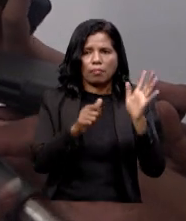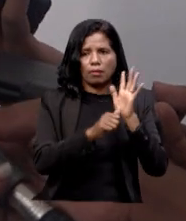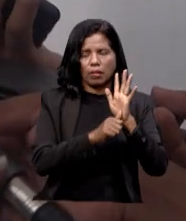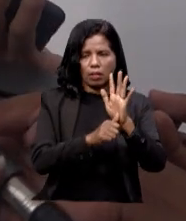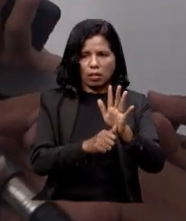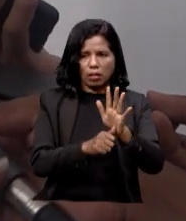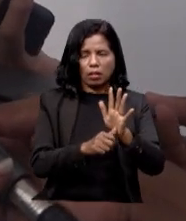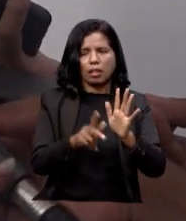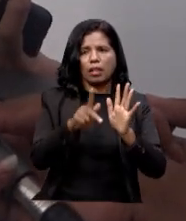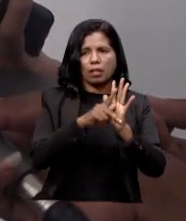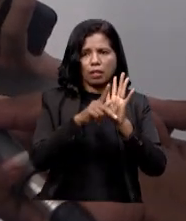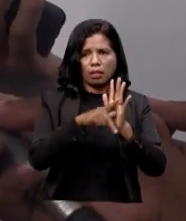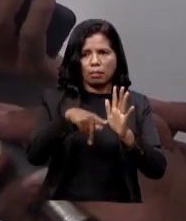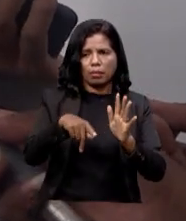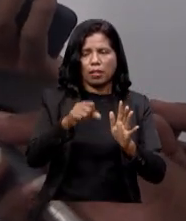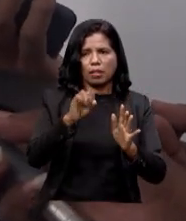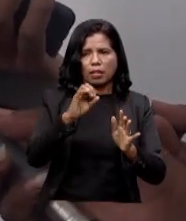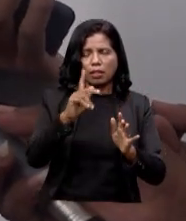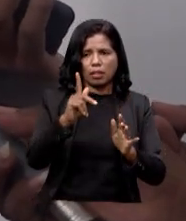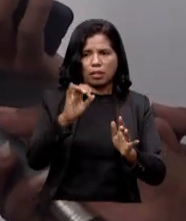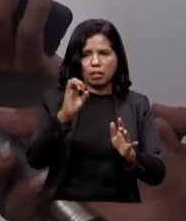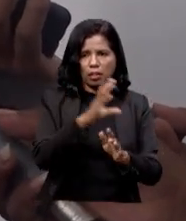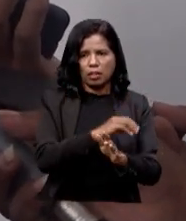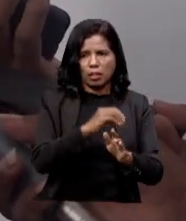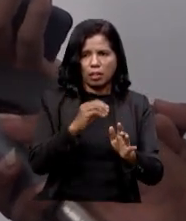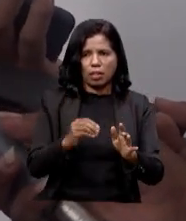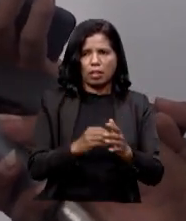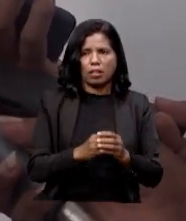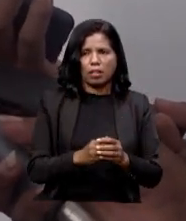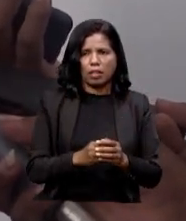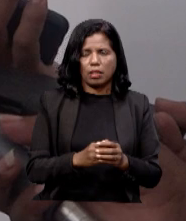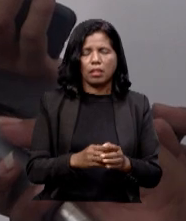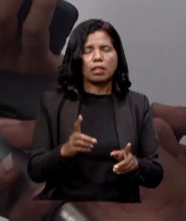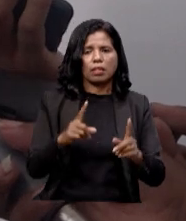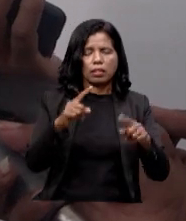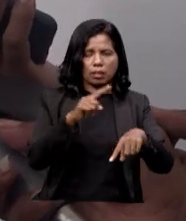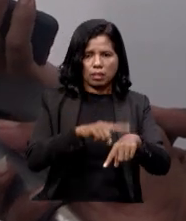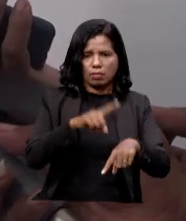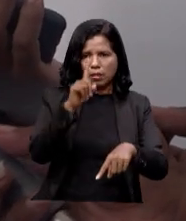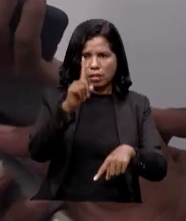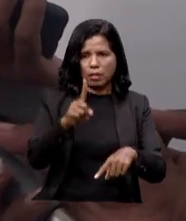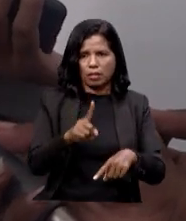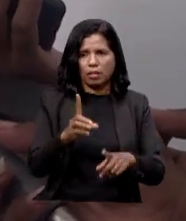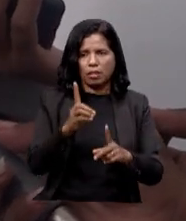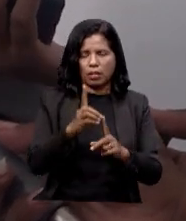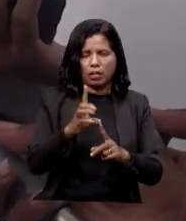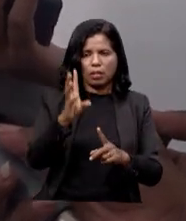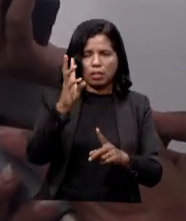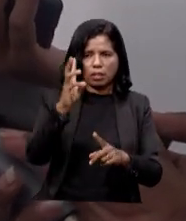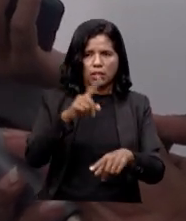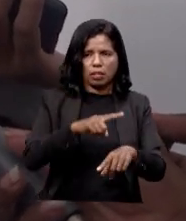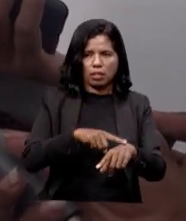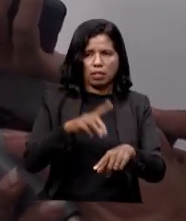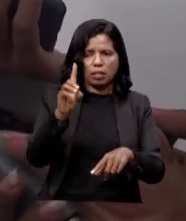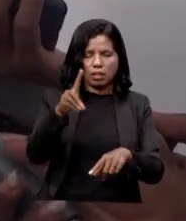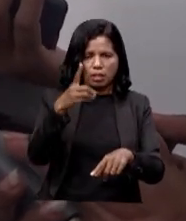keisha imediata pisik halu kita atuasan ni mai halu keisha hi uma ora oke ia dia 6 uma ora madrugada da